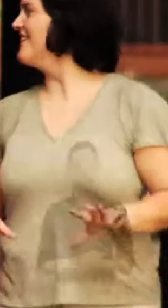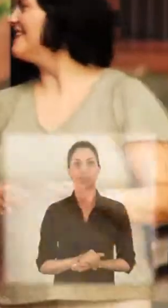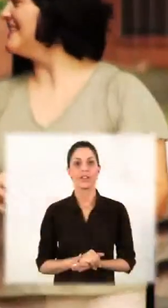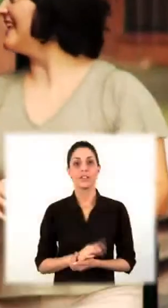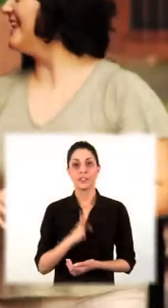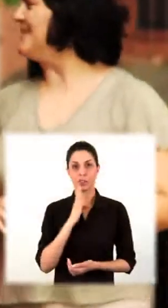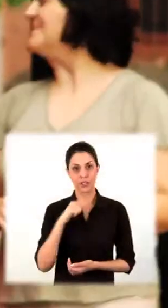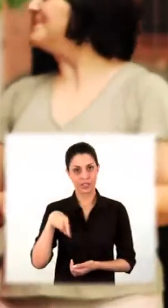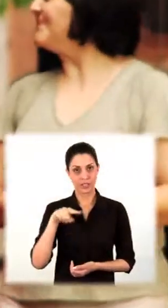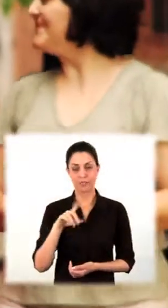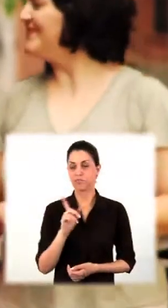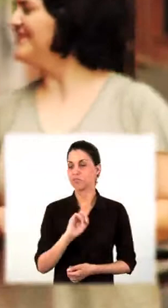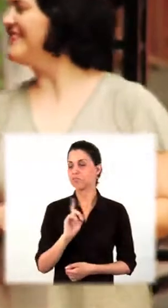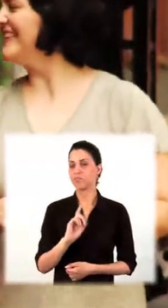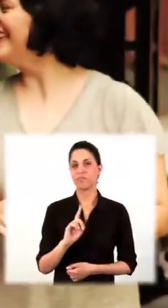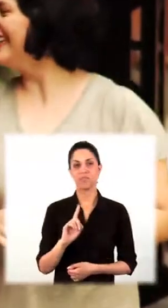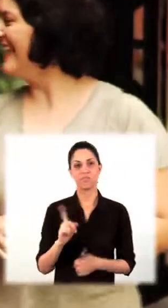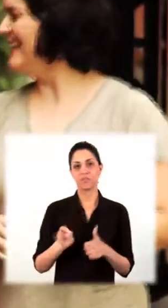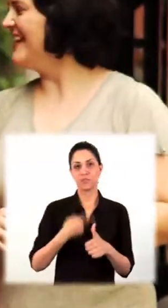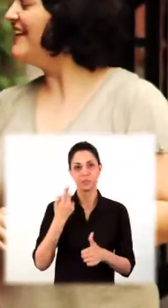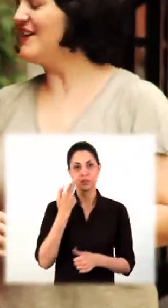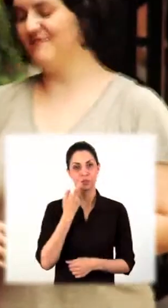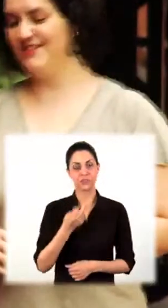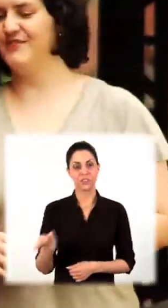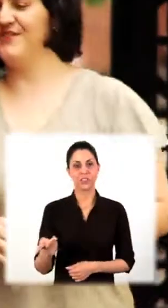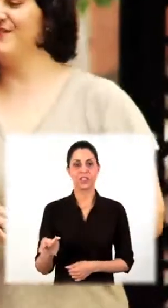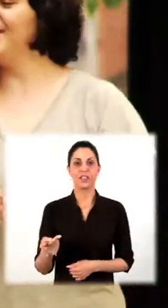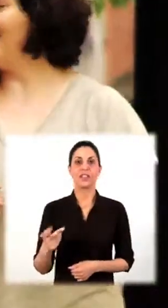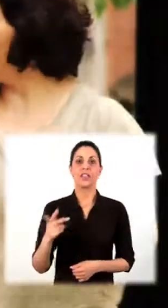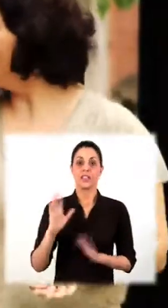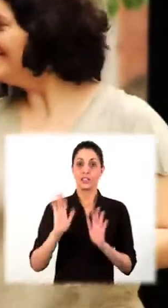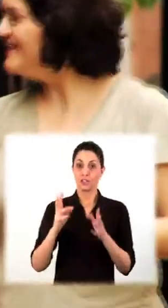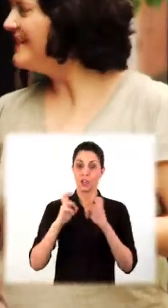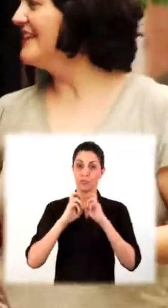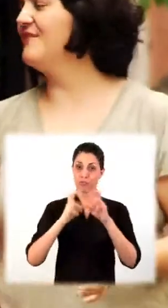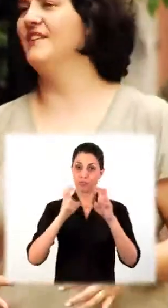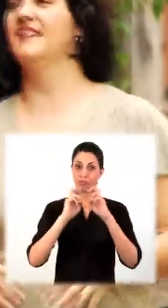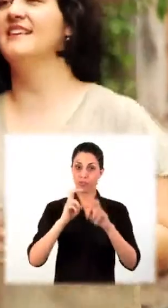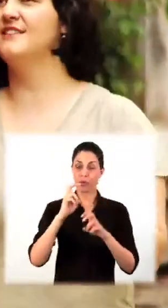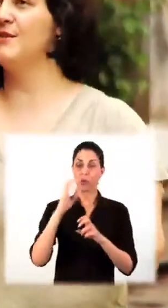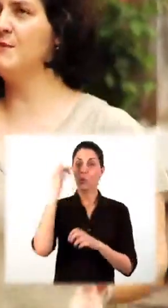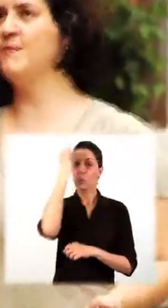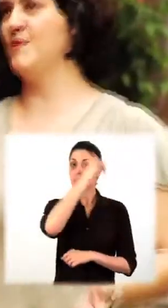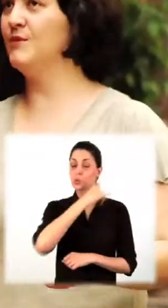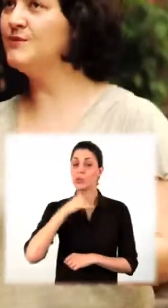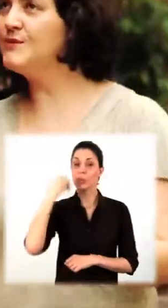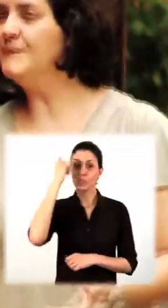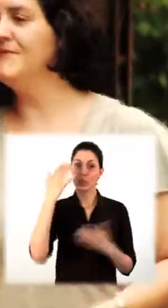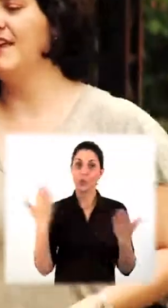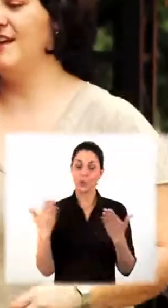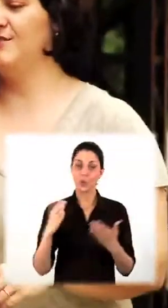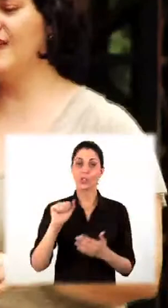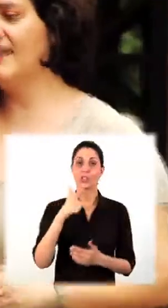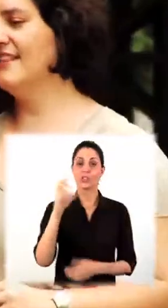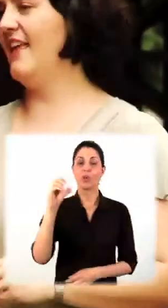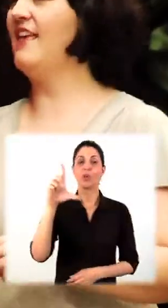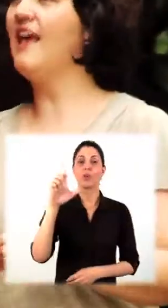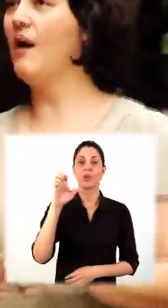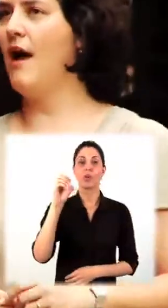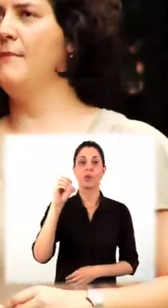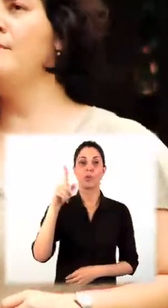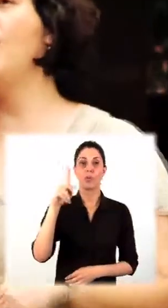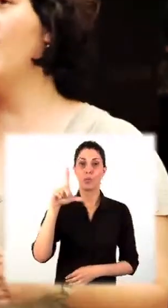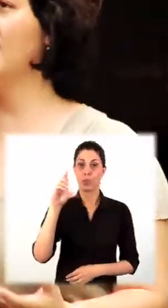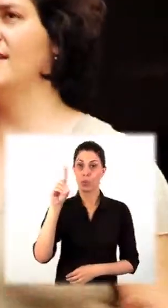Você já conhecia aqui? Não, nunca tinha vindo aqui, não. É o Museu Ferroviário, que fica aqui em São Leopoldo. É um lugar que